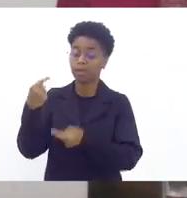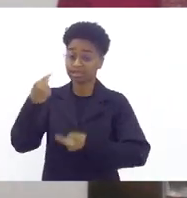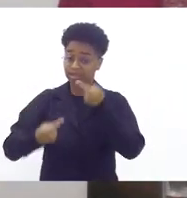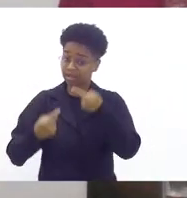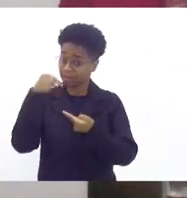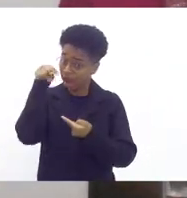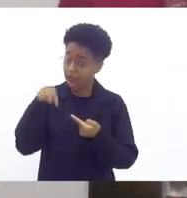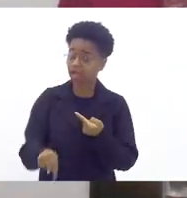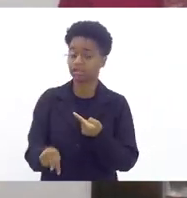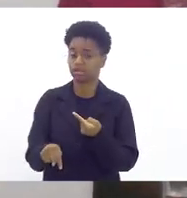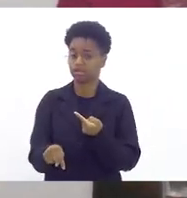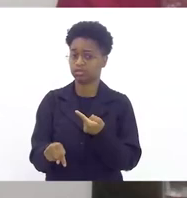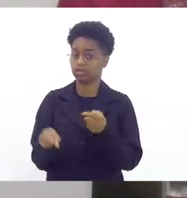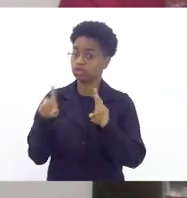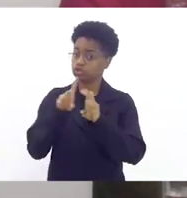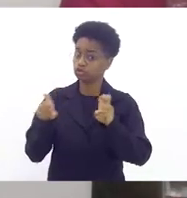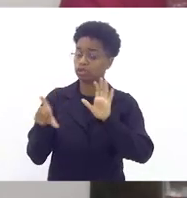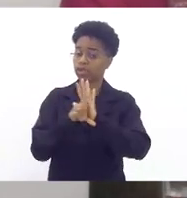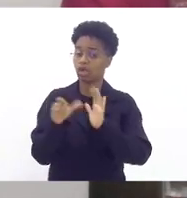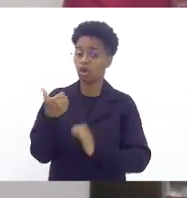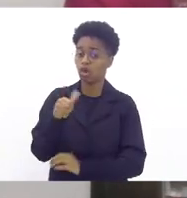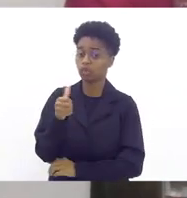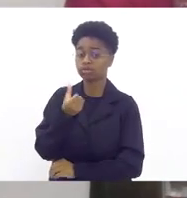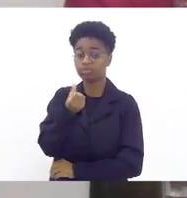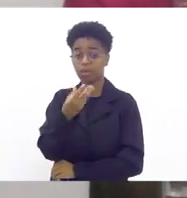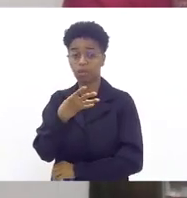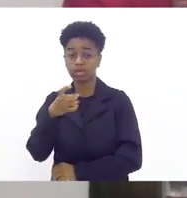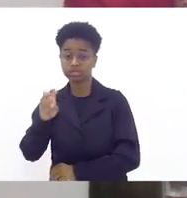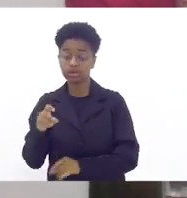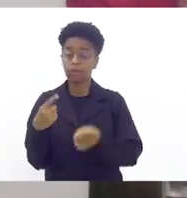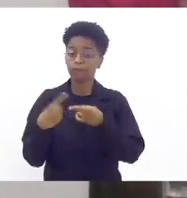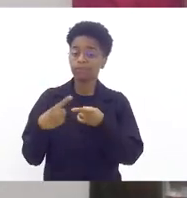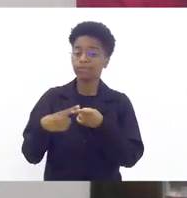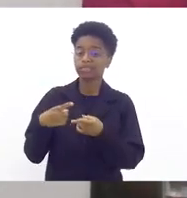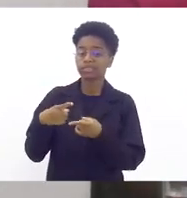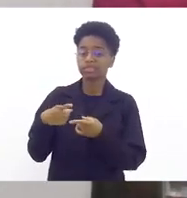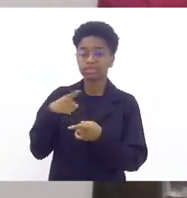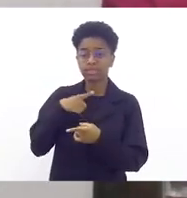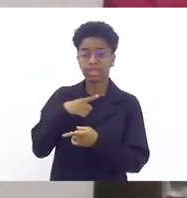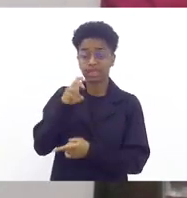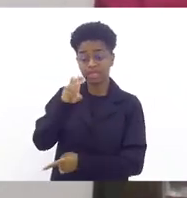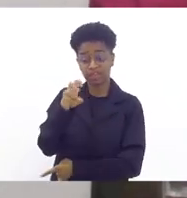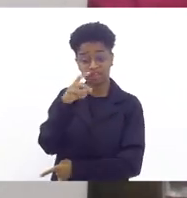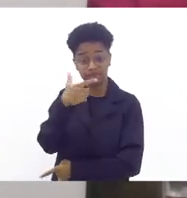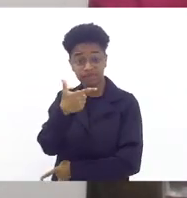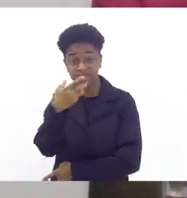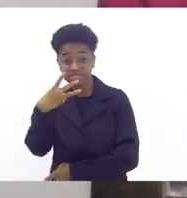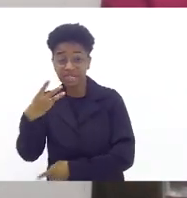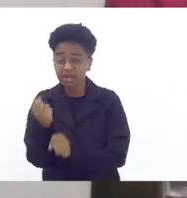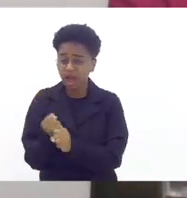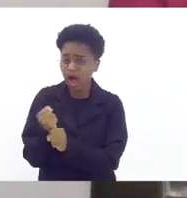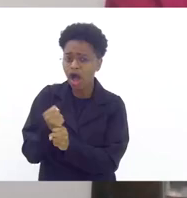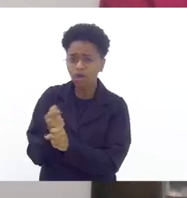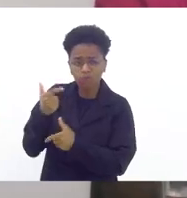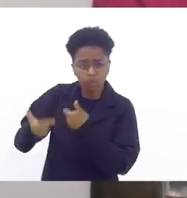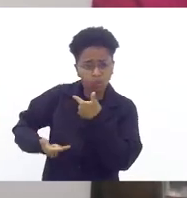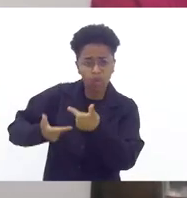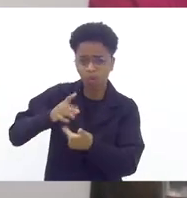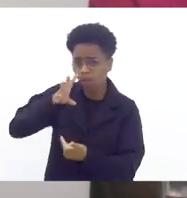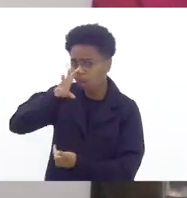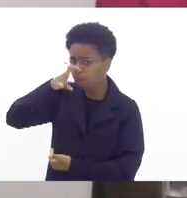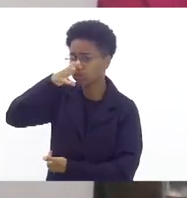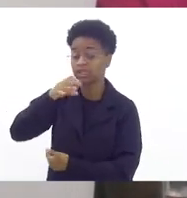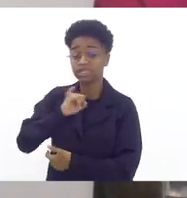aqui sobre a lei 11.645, porque nós temos 523 anos de luta e resiliência.